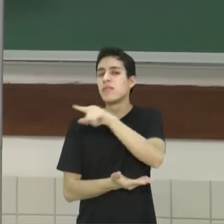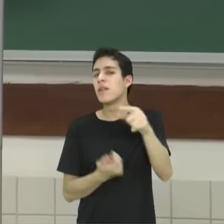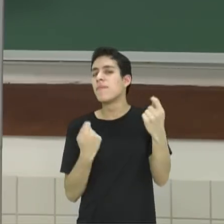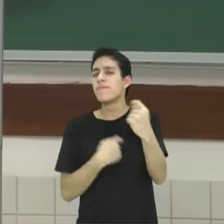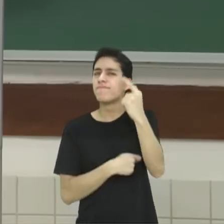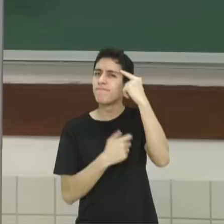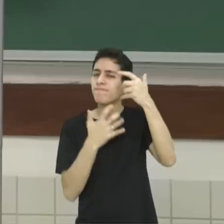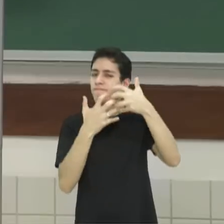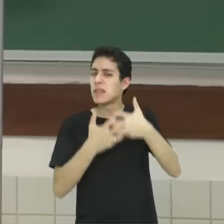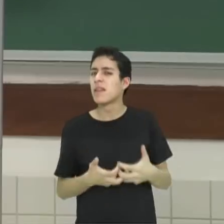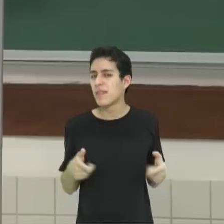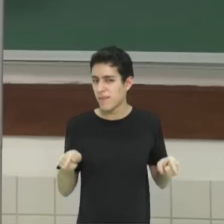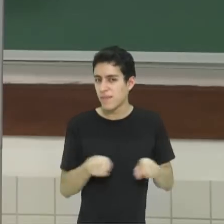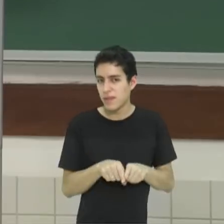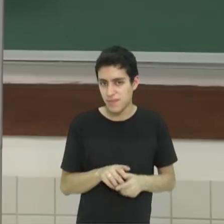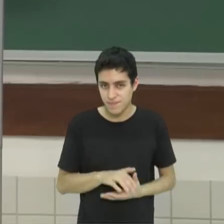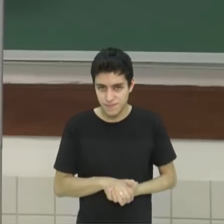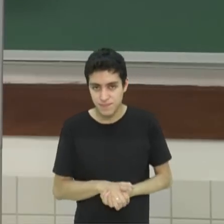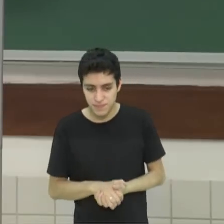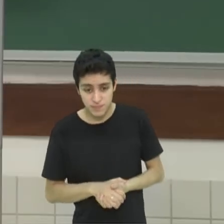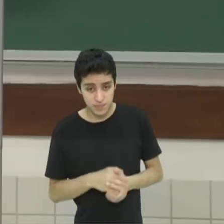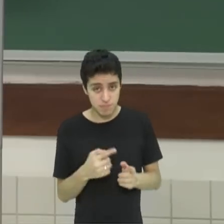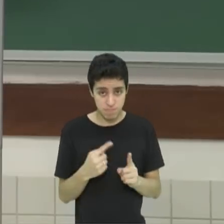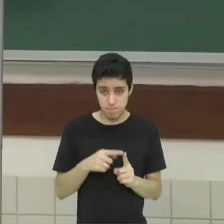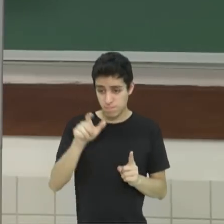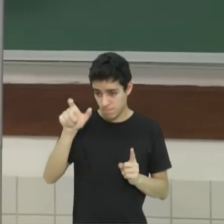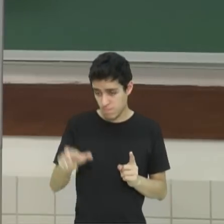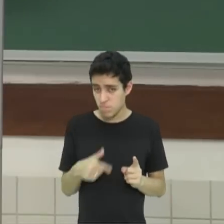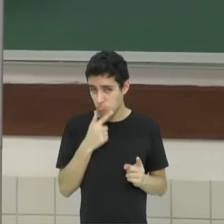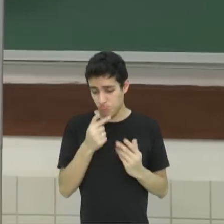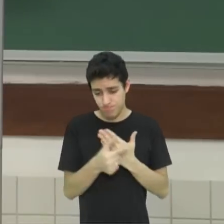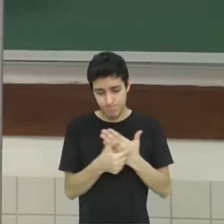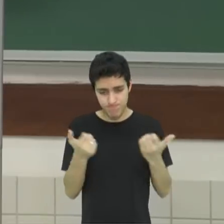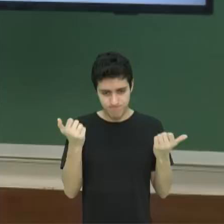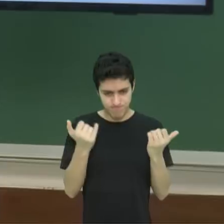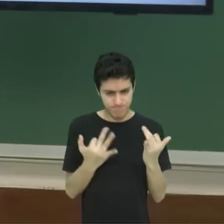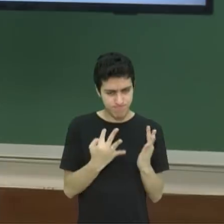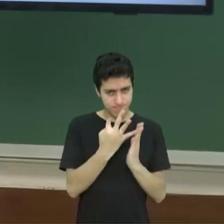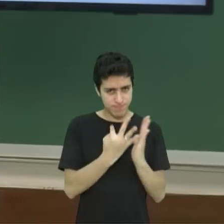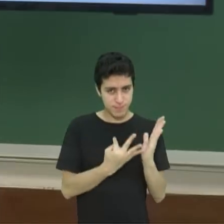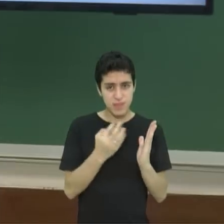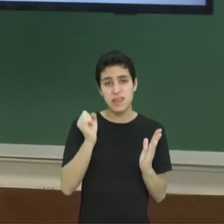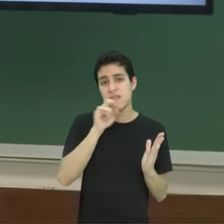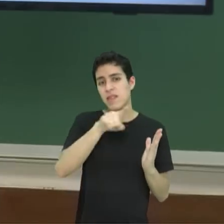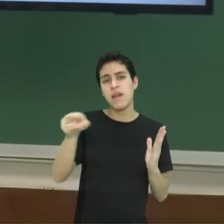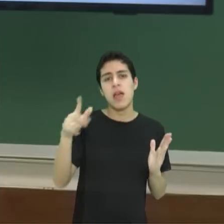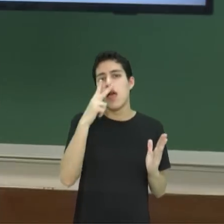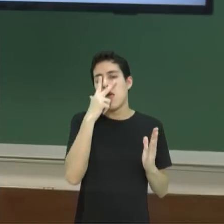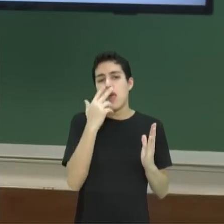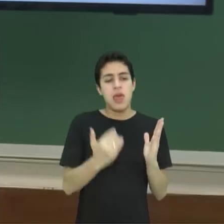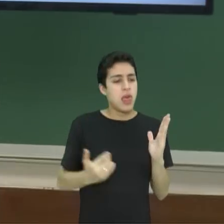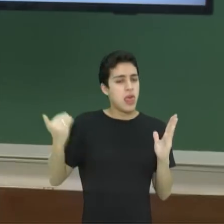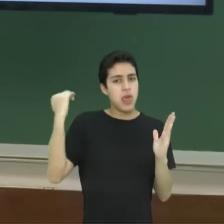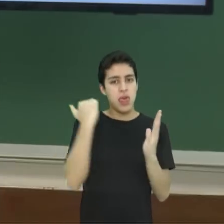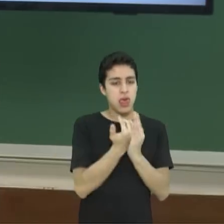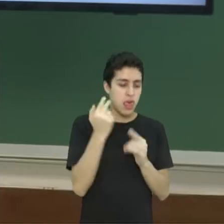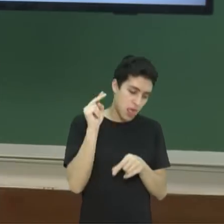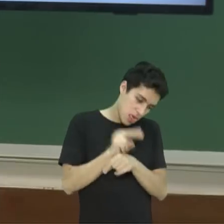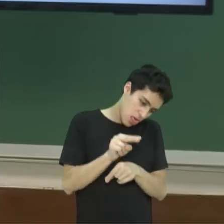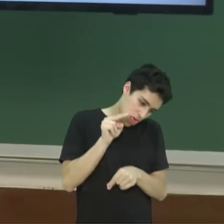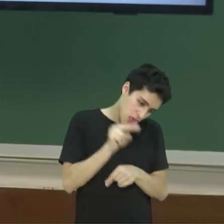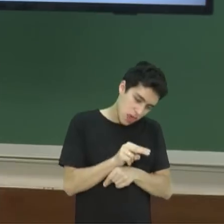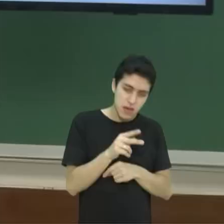pouco nisso também, porque assim como o autor disse nesse texto, se você exagerar nos cuidados, por